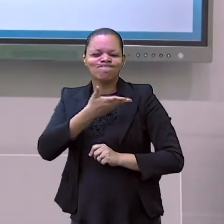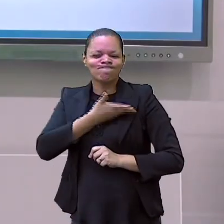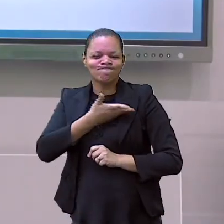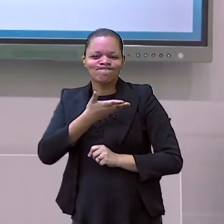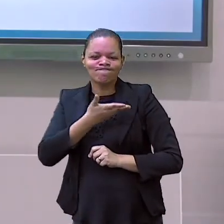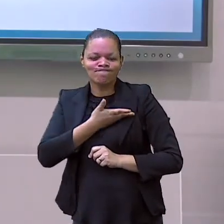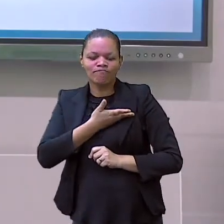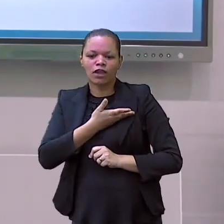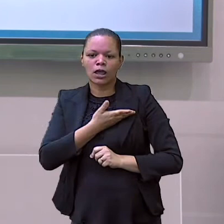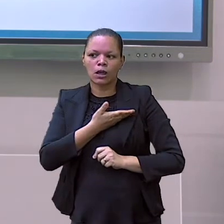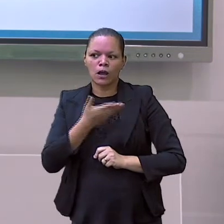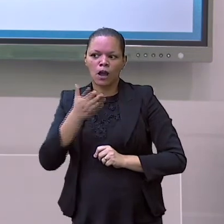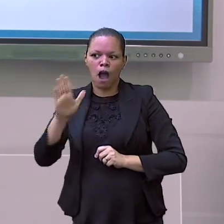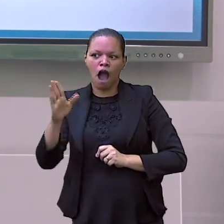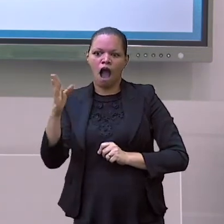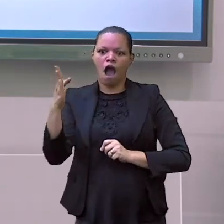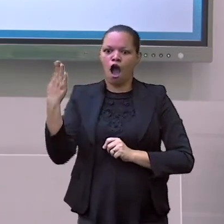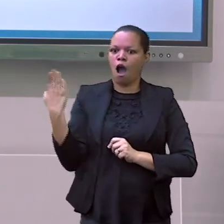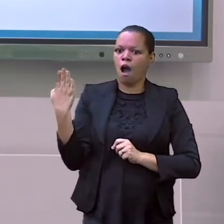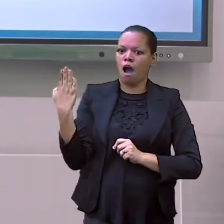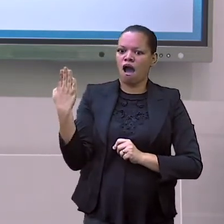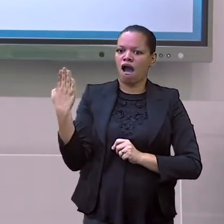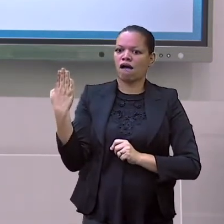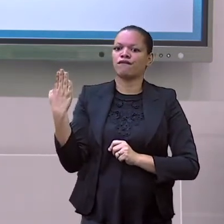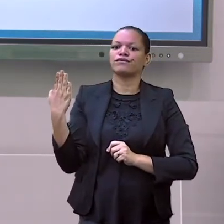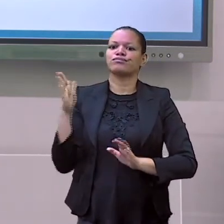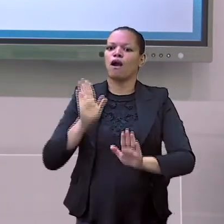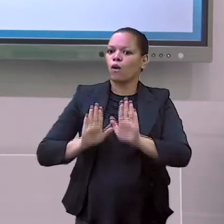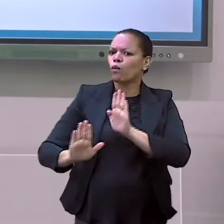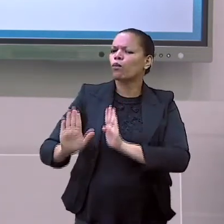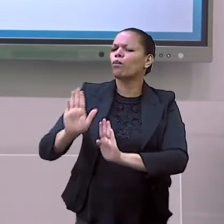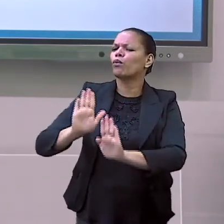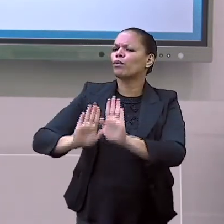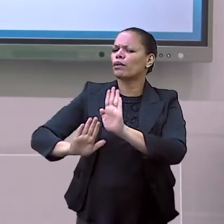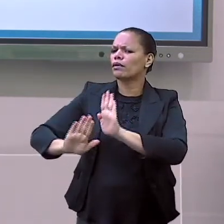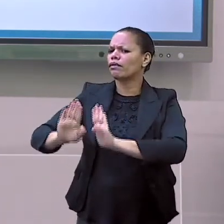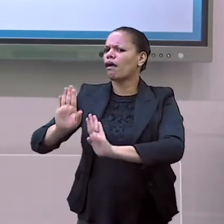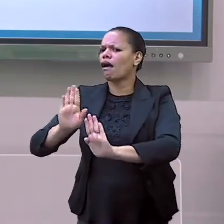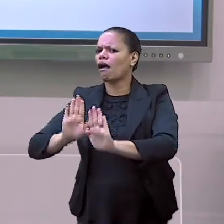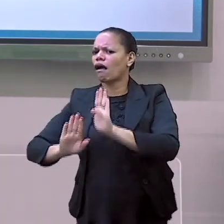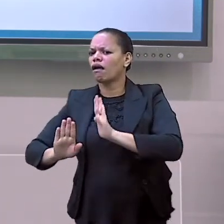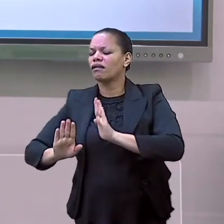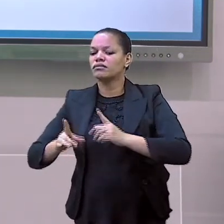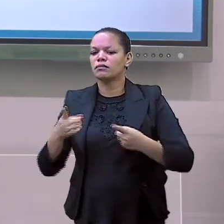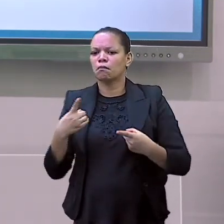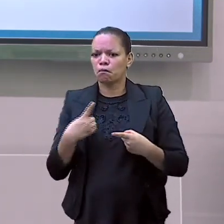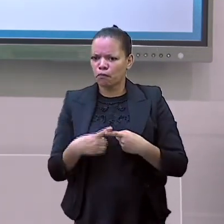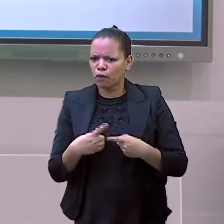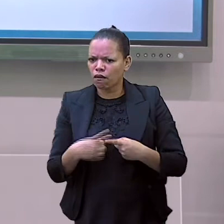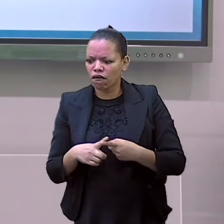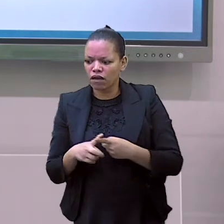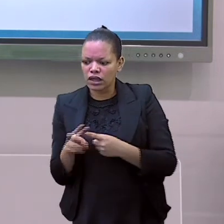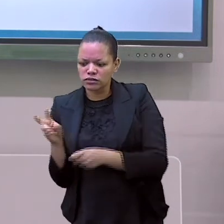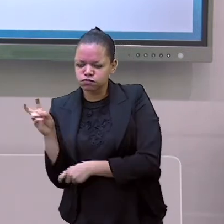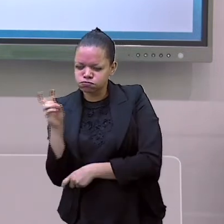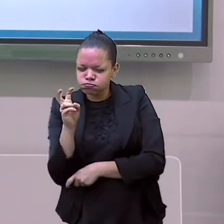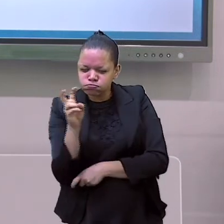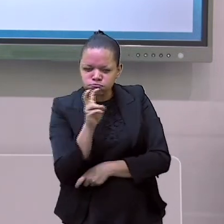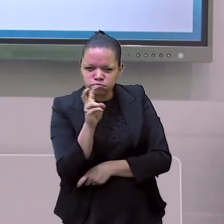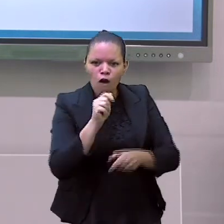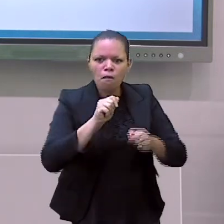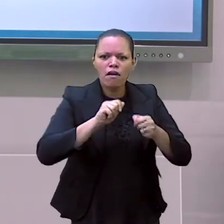Então, cuidado com a cobra, porque a cobra, o que ela faz? Ela prepara para dar